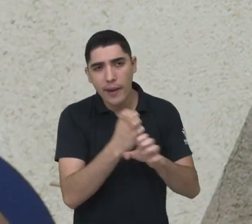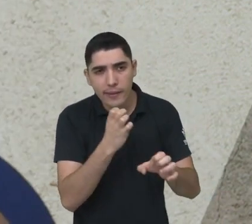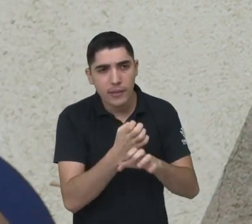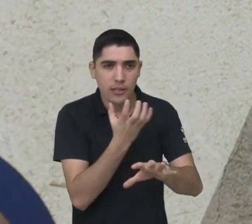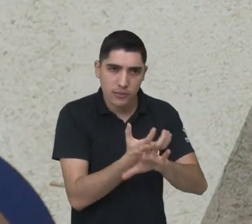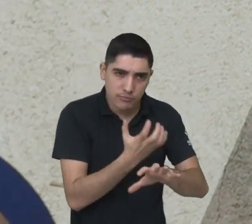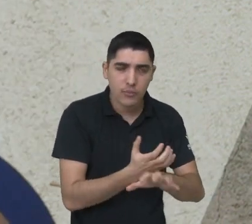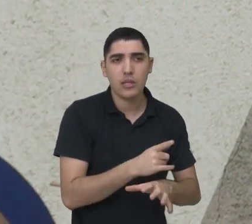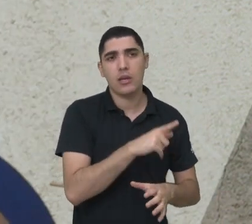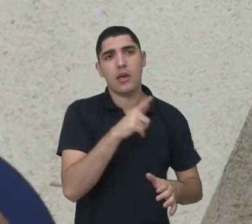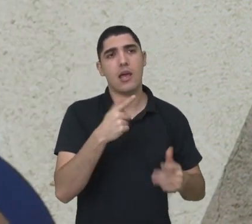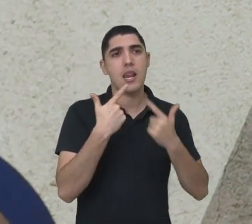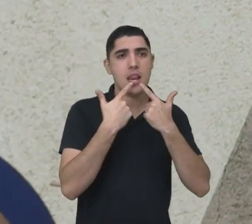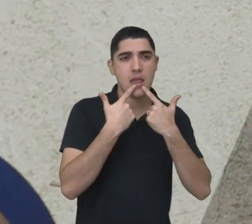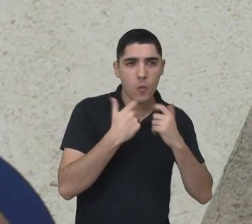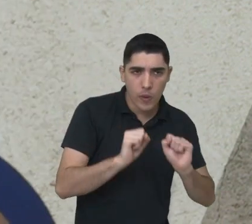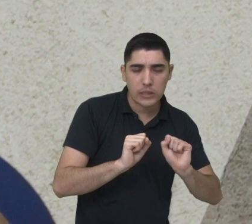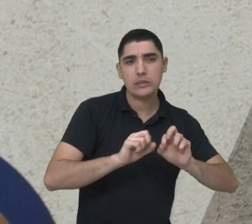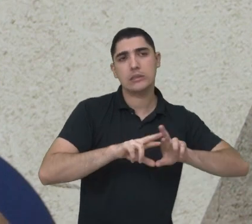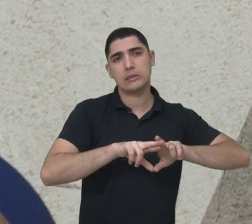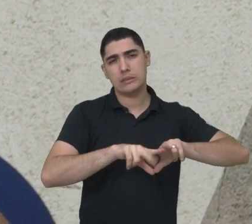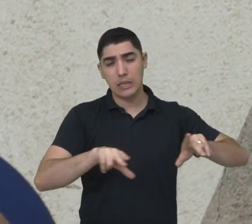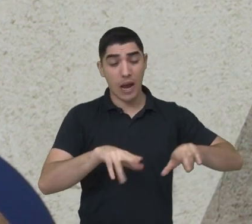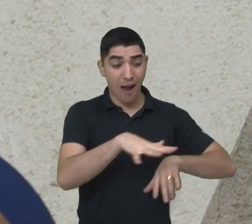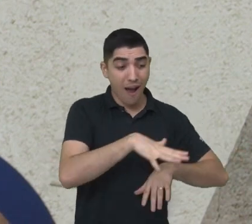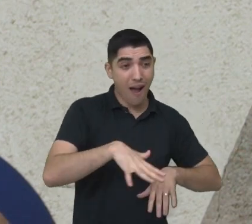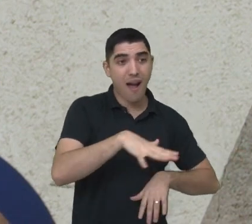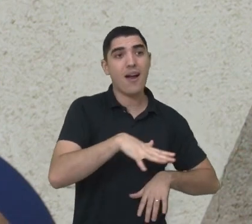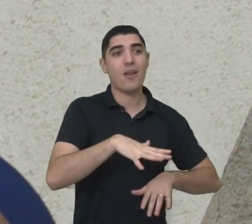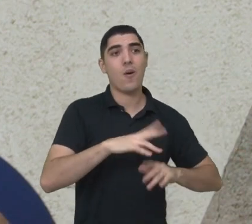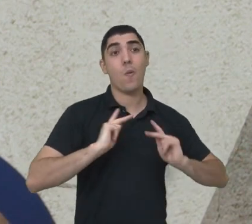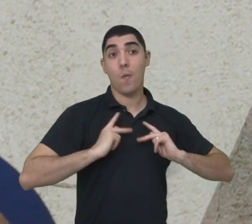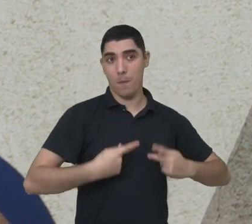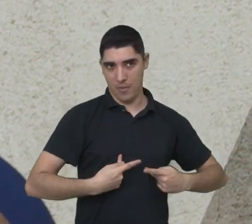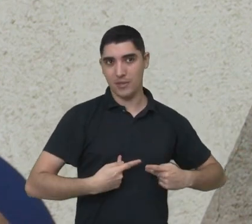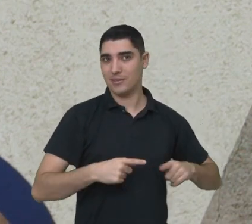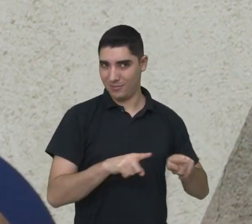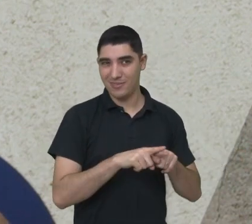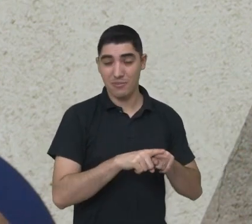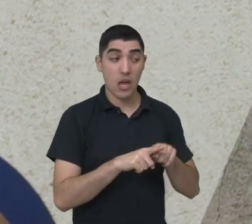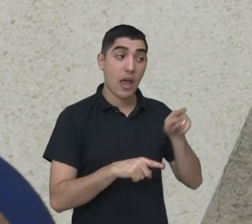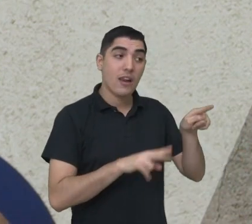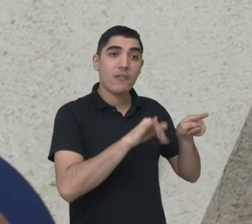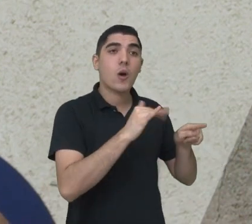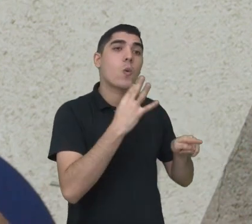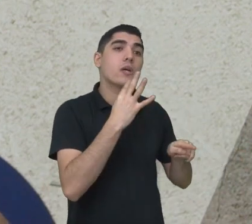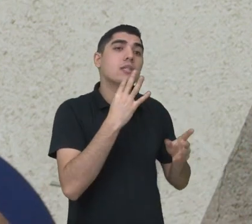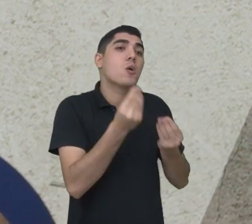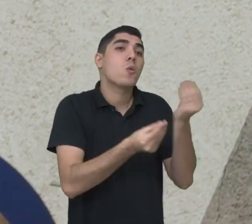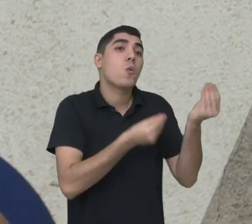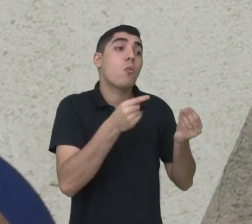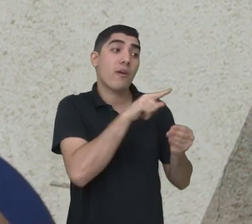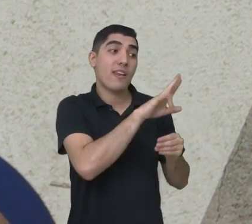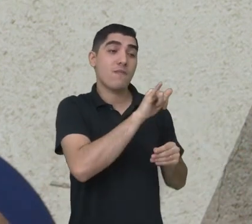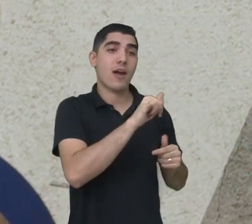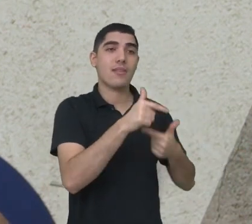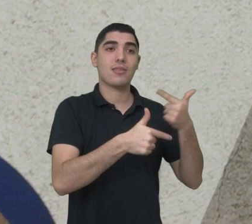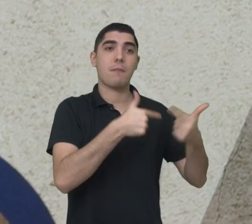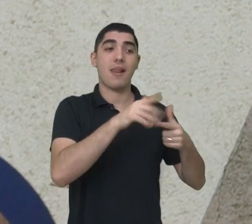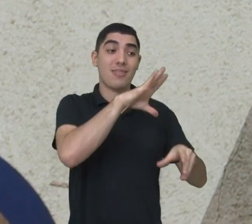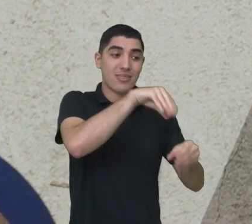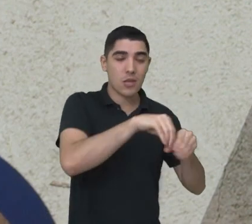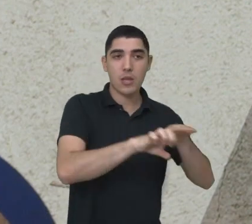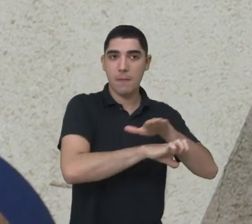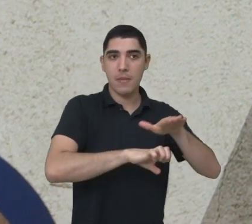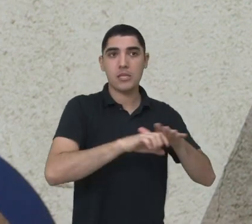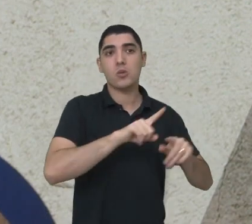na área linguística, na área humana, ele vai começar a despertar ali um projeto dentro de uma empresa. Dentro de uma empresa,